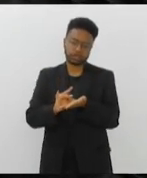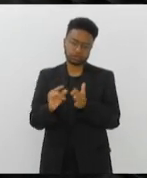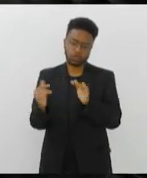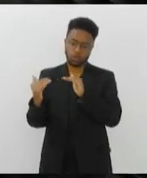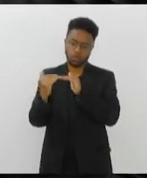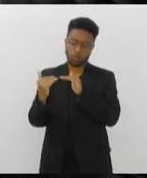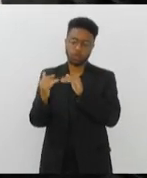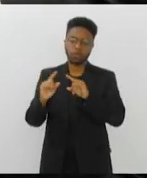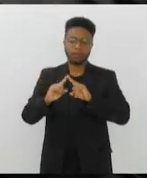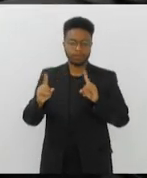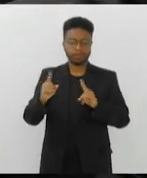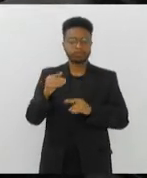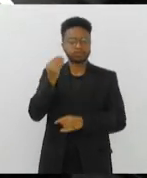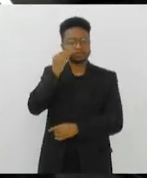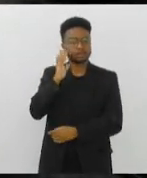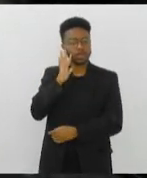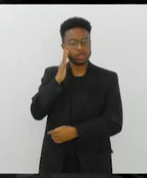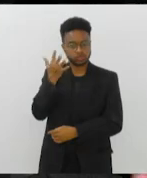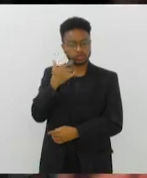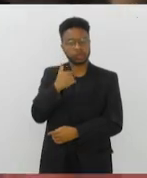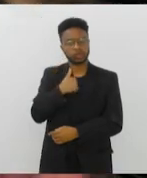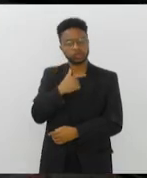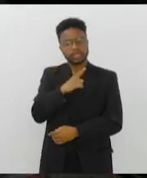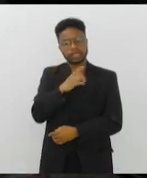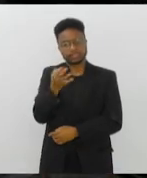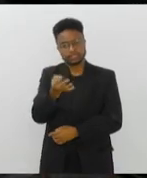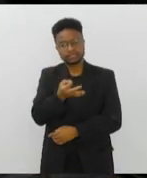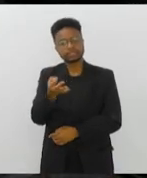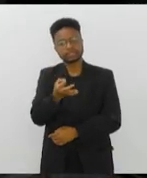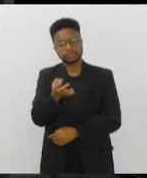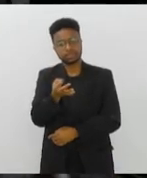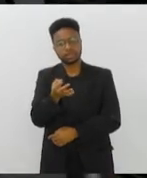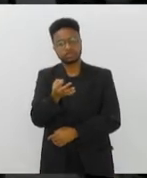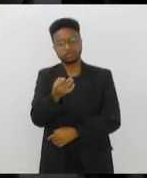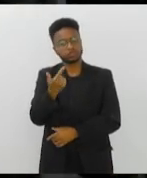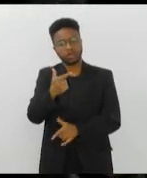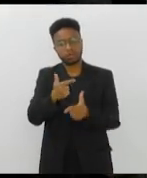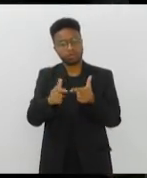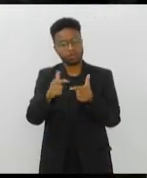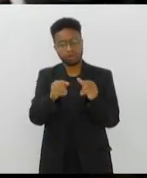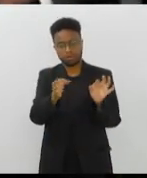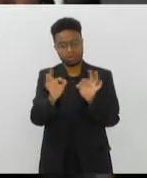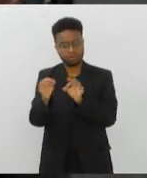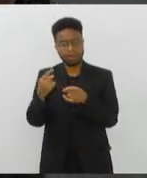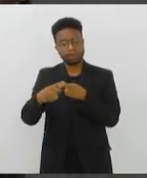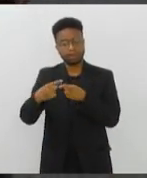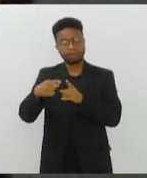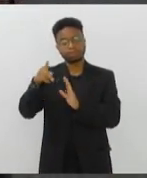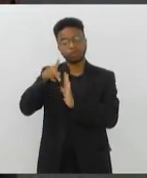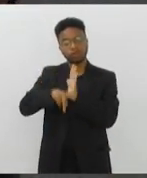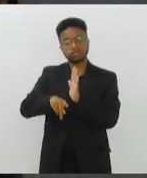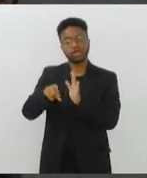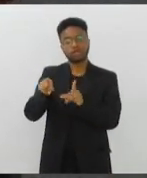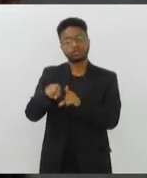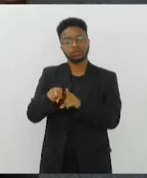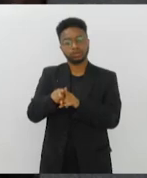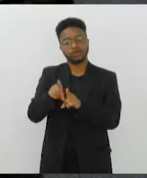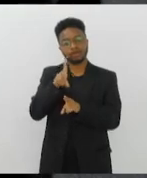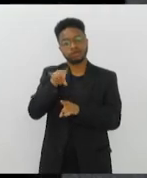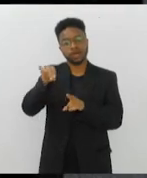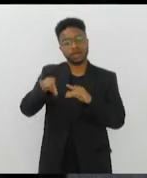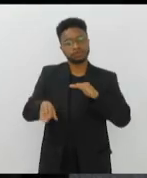ser resolvido. Eu garanto a Vossa Excelência que não vai haver problema, até porque esse projeto ainda vai ser